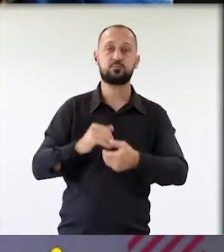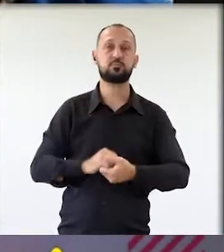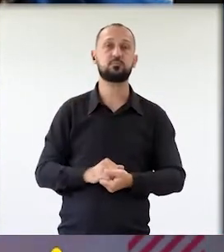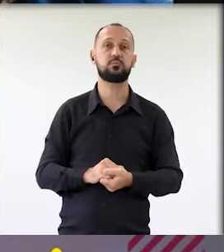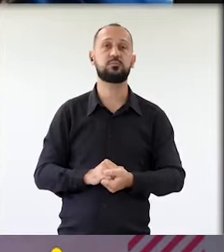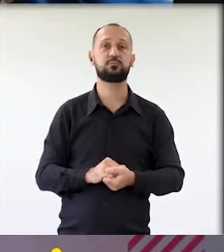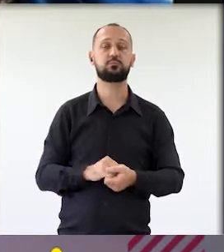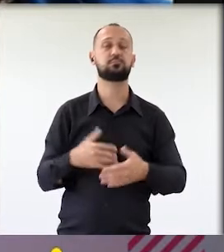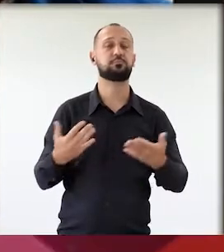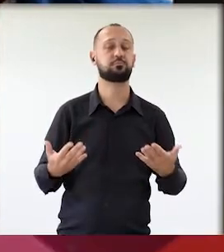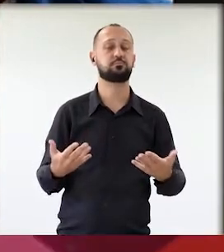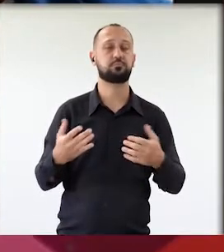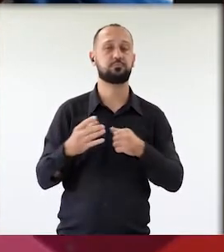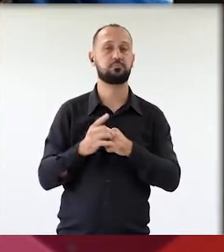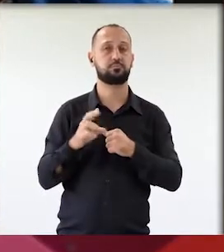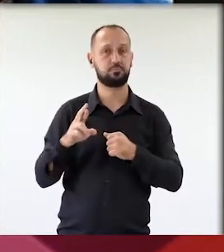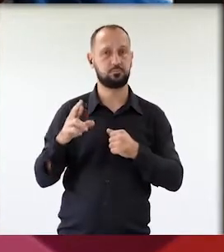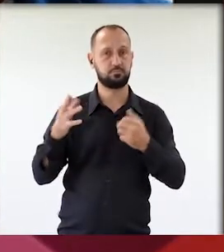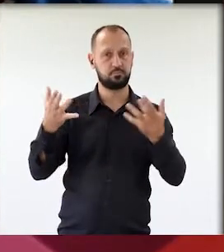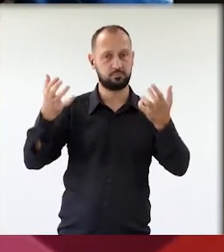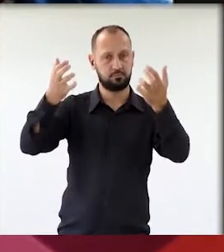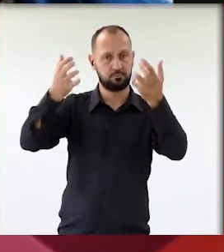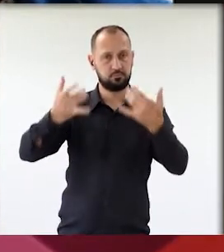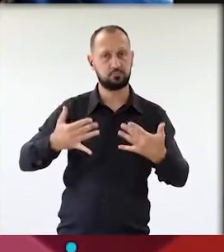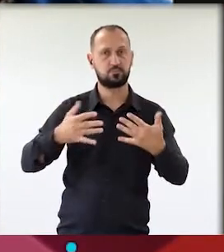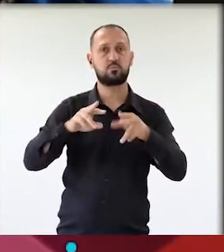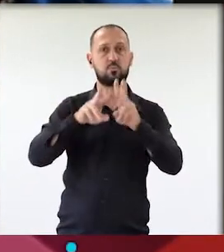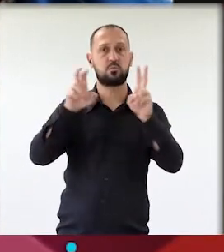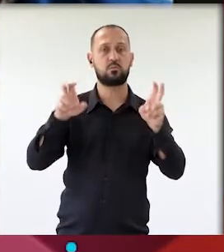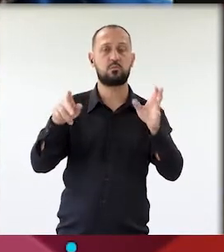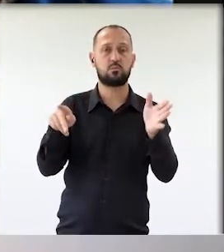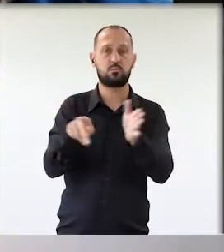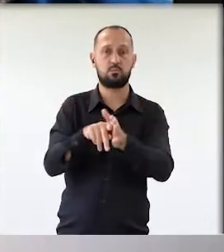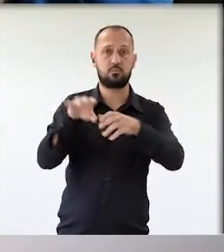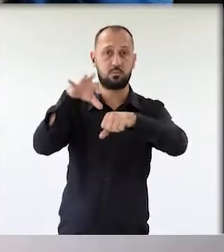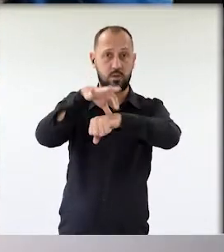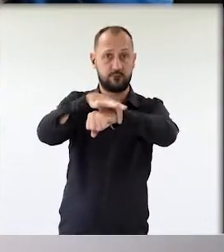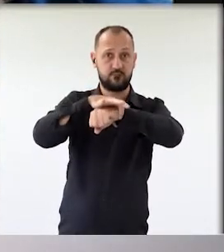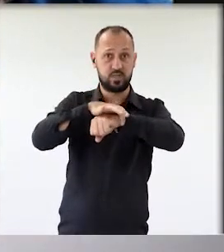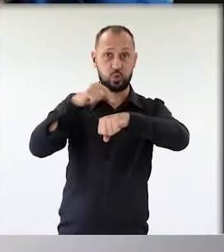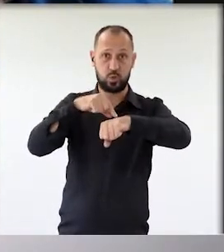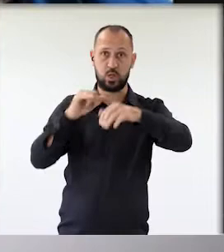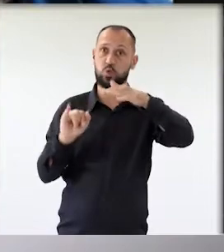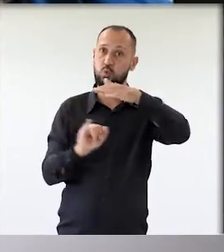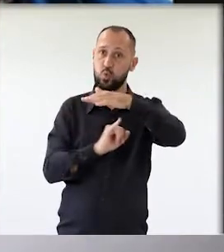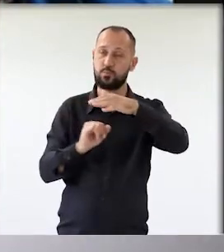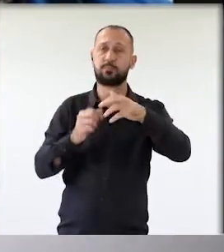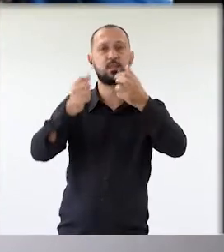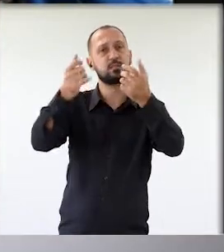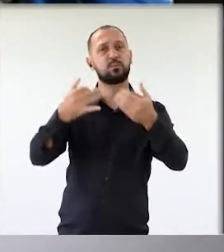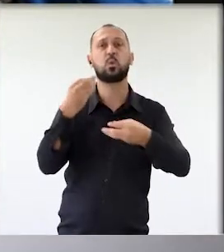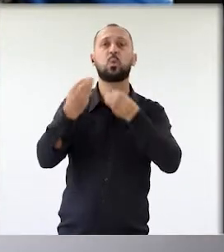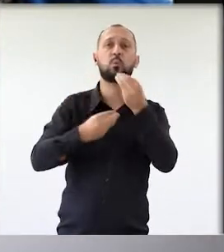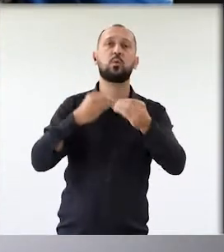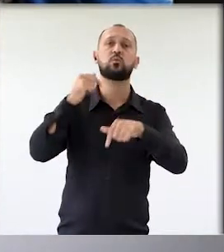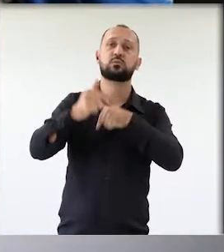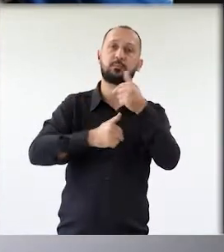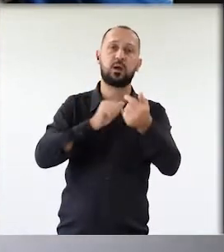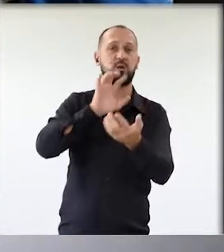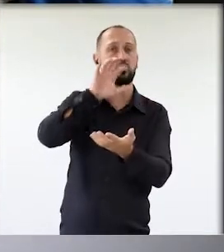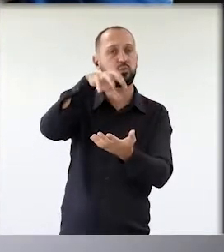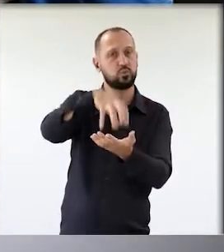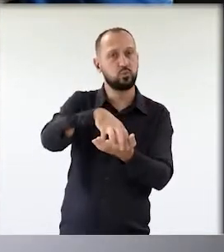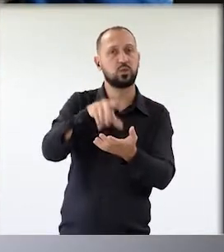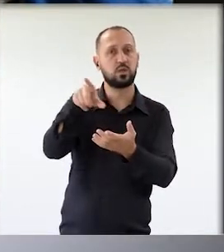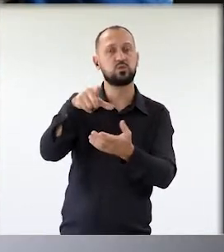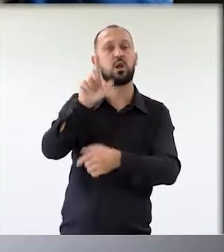desenvolvimento deles. Doutora, agora falando sobre essa questão da Defensoria Pública especificamente, comenta um pouquinho a respeito